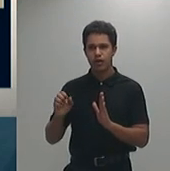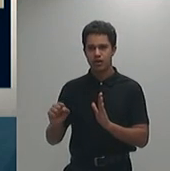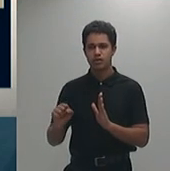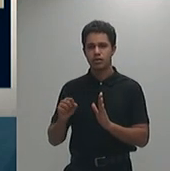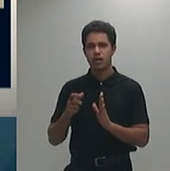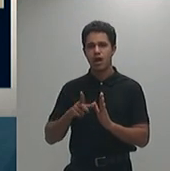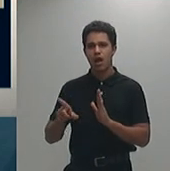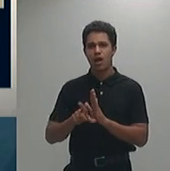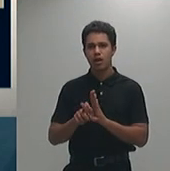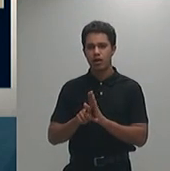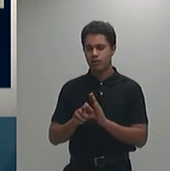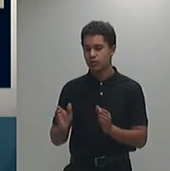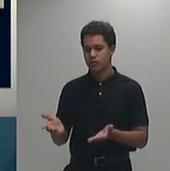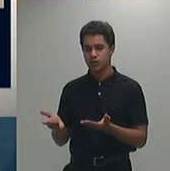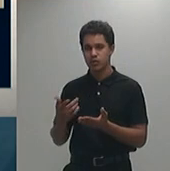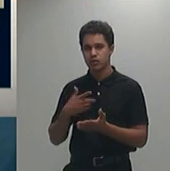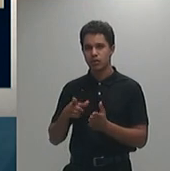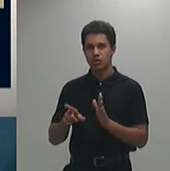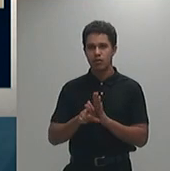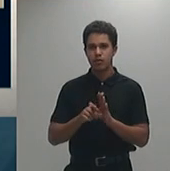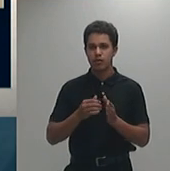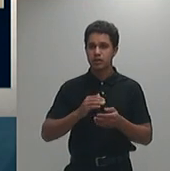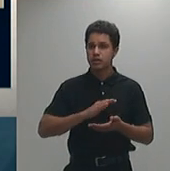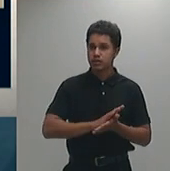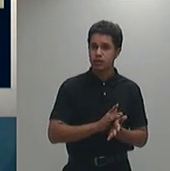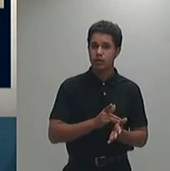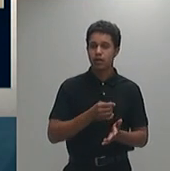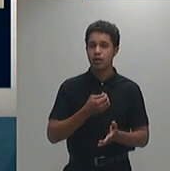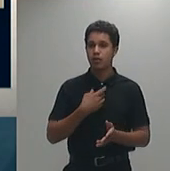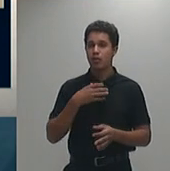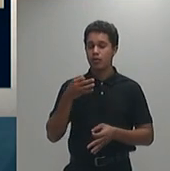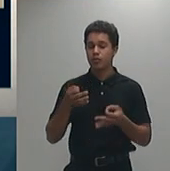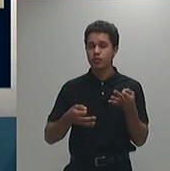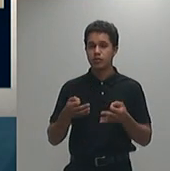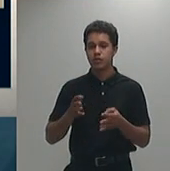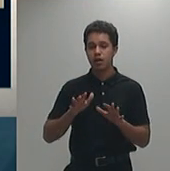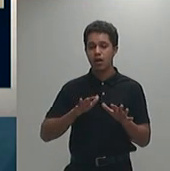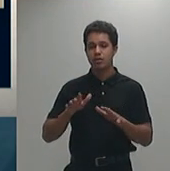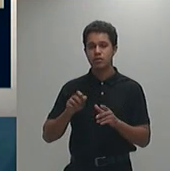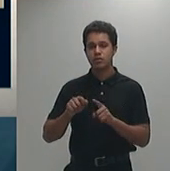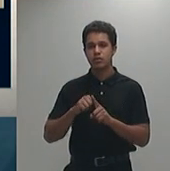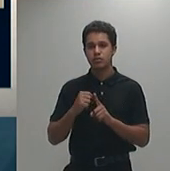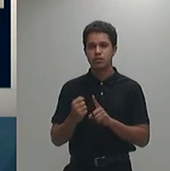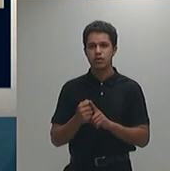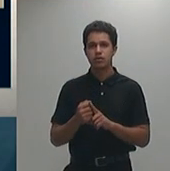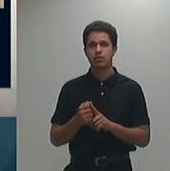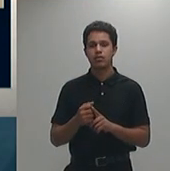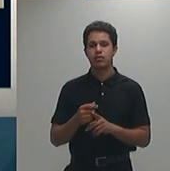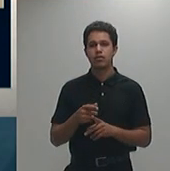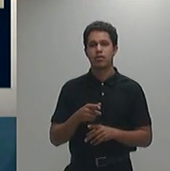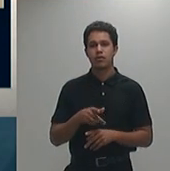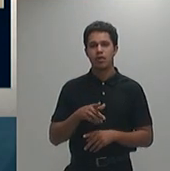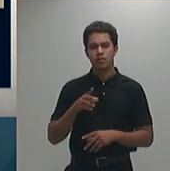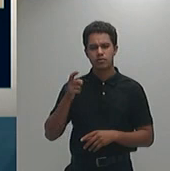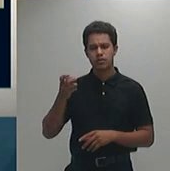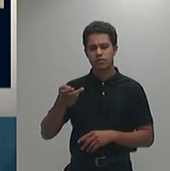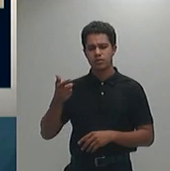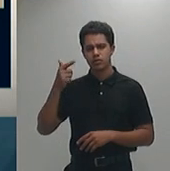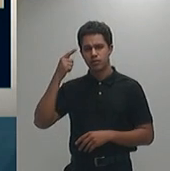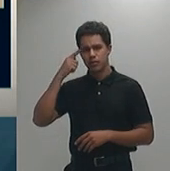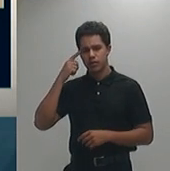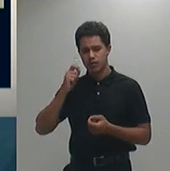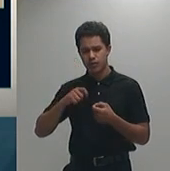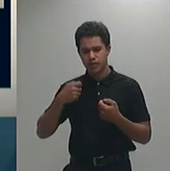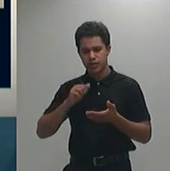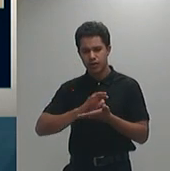minoritários na forma ali discriminadas a possibilidade de ajuizar a ação social aqui segundo penso é preciso fazer uma interpretação consentânea